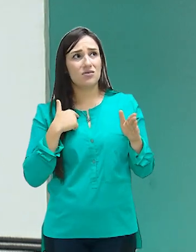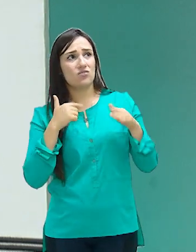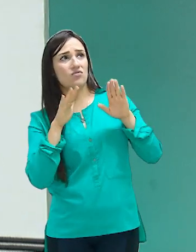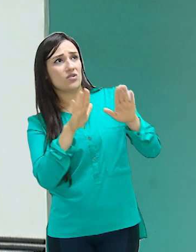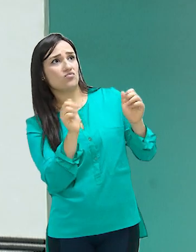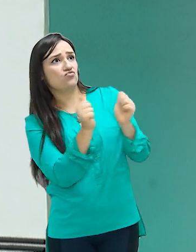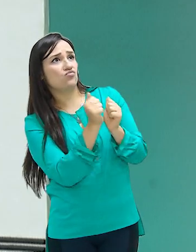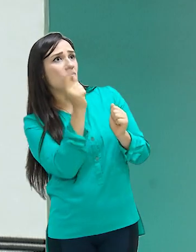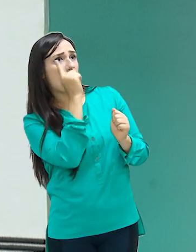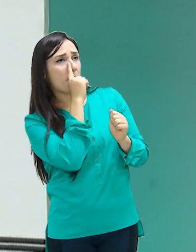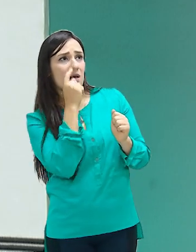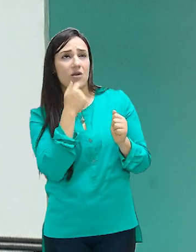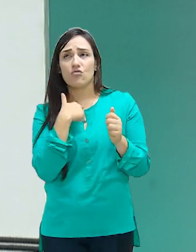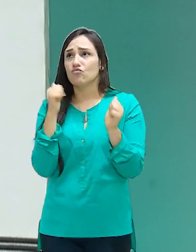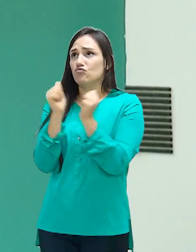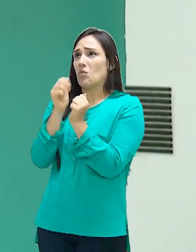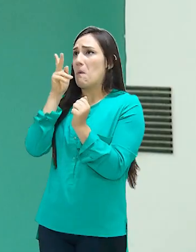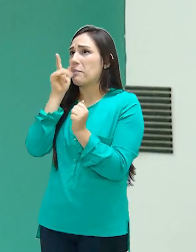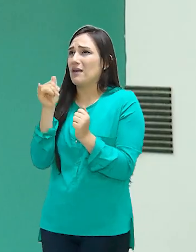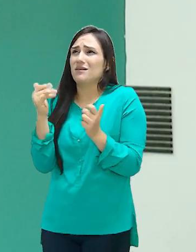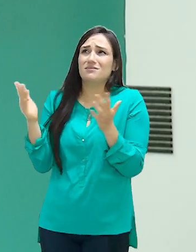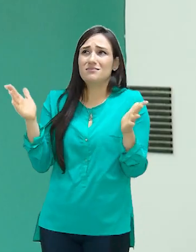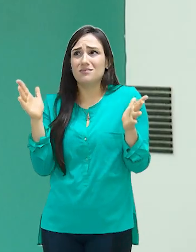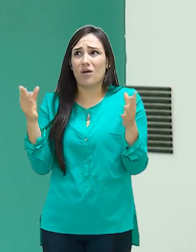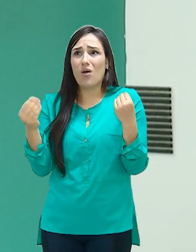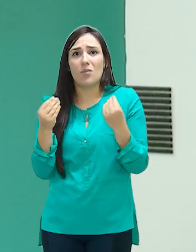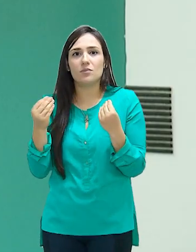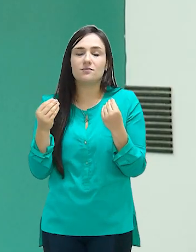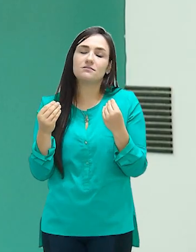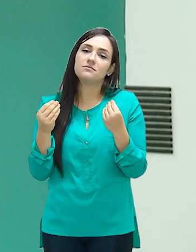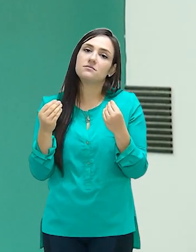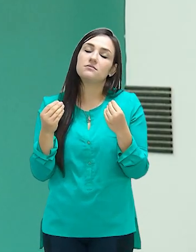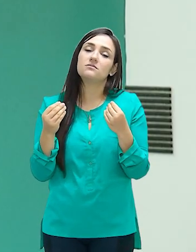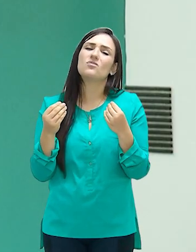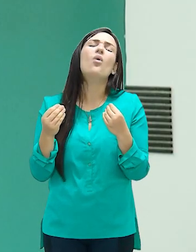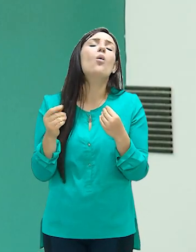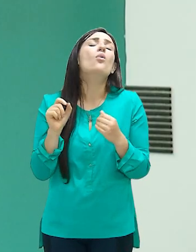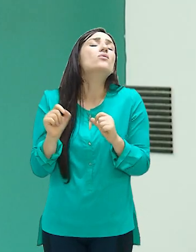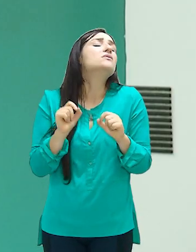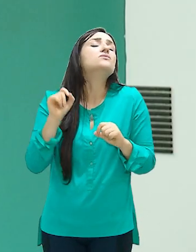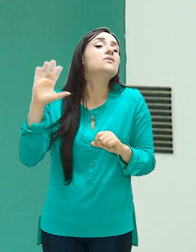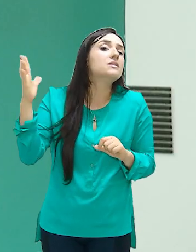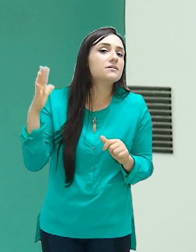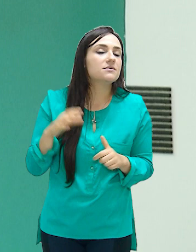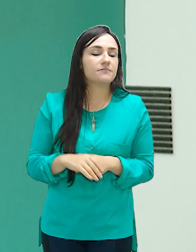vocês trabalham nessa situação? Então, o que acontece?